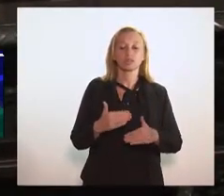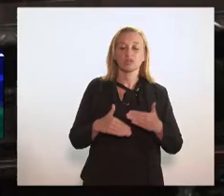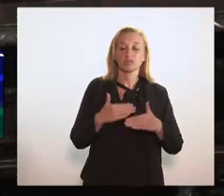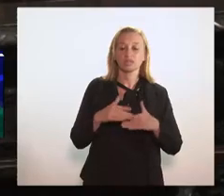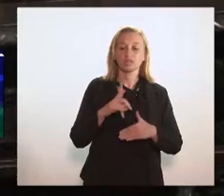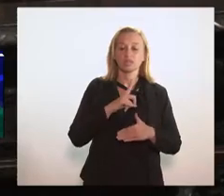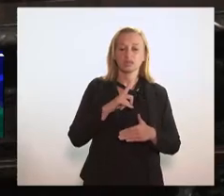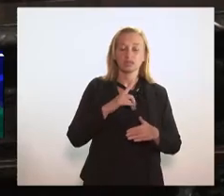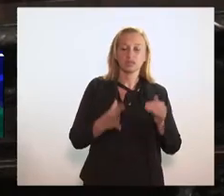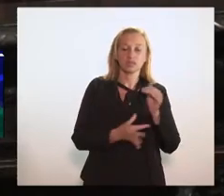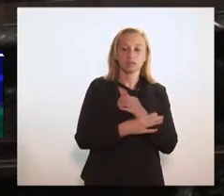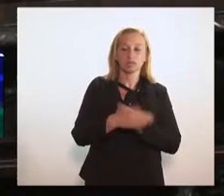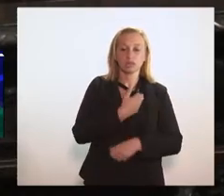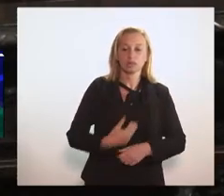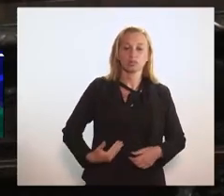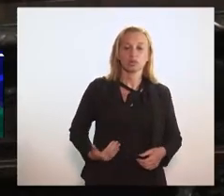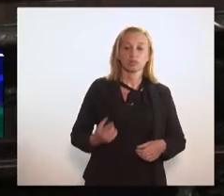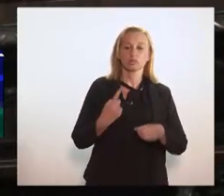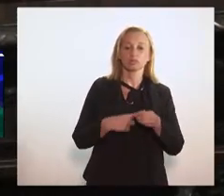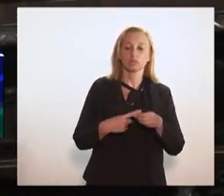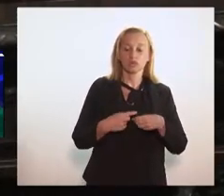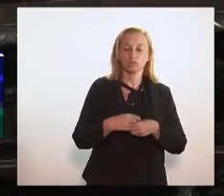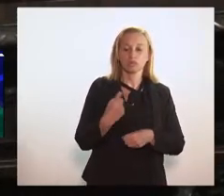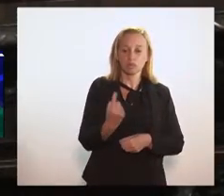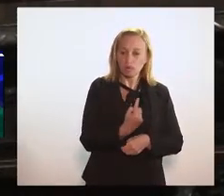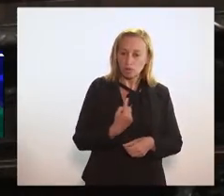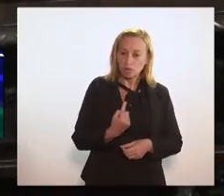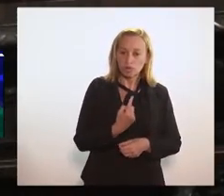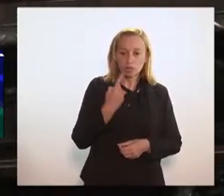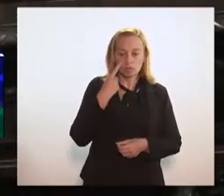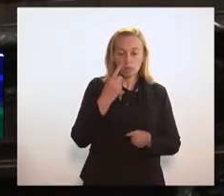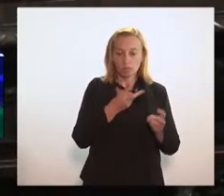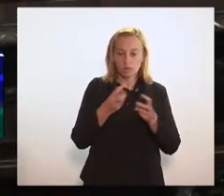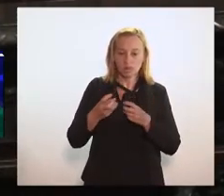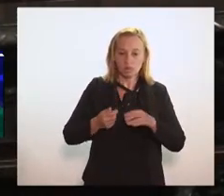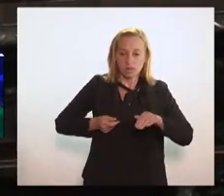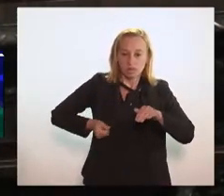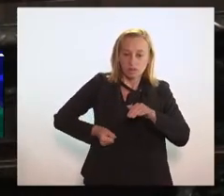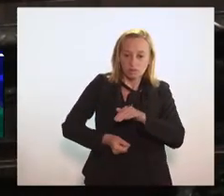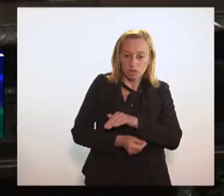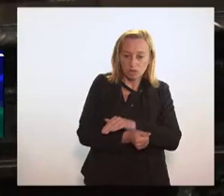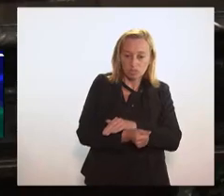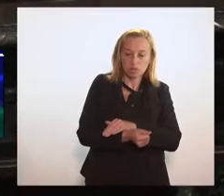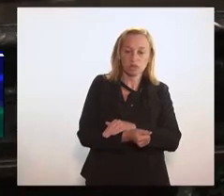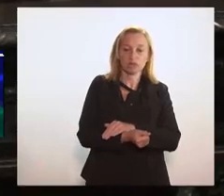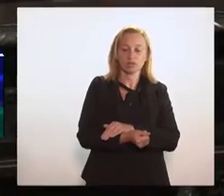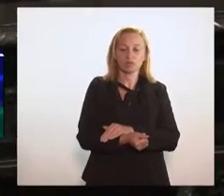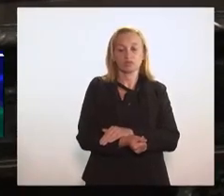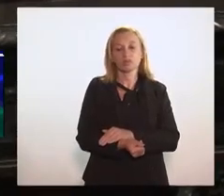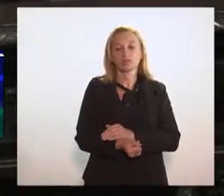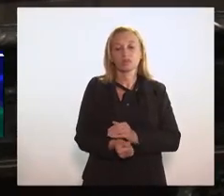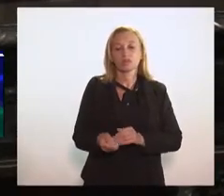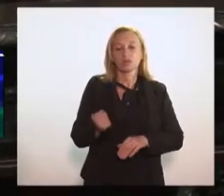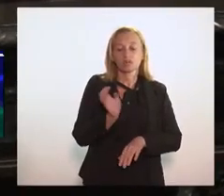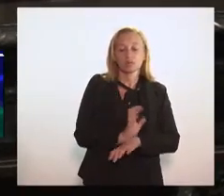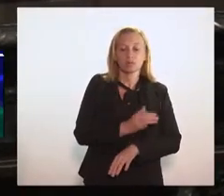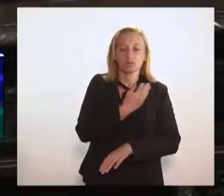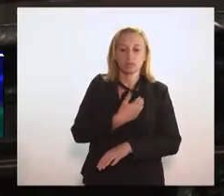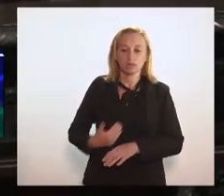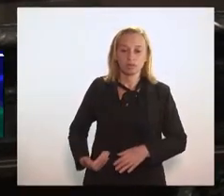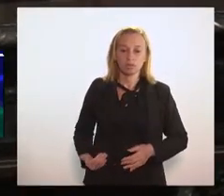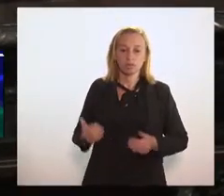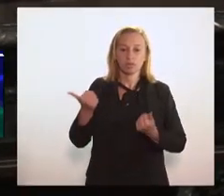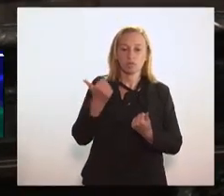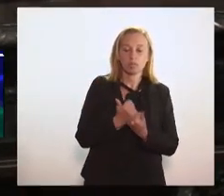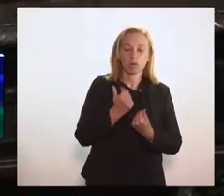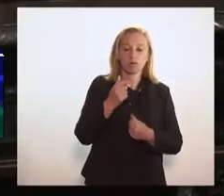na segurança pública do nosso município, tendo em vista os investimentos que foram realizados pelo governo do Estado e com